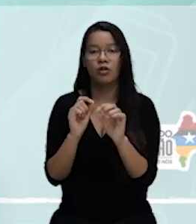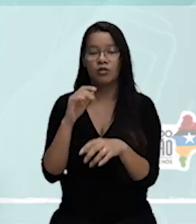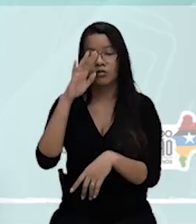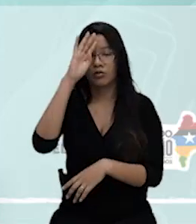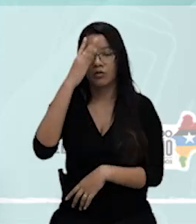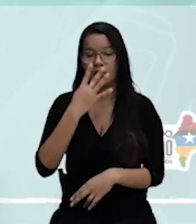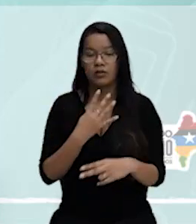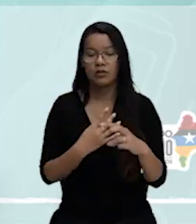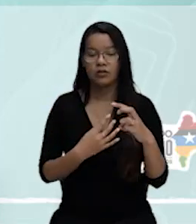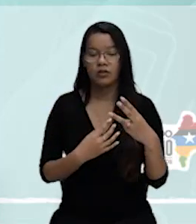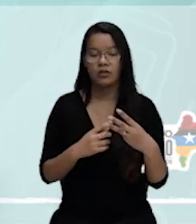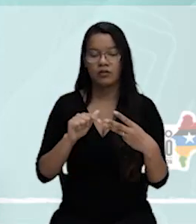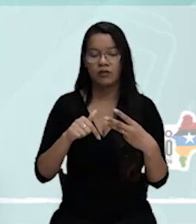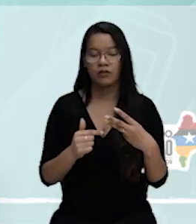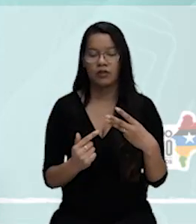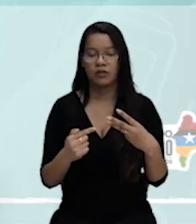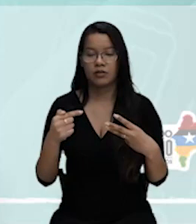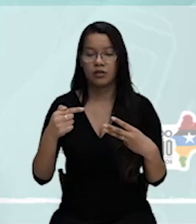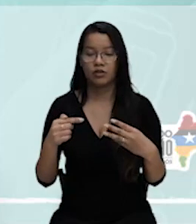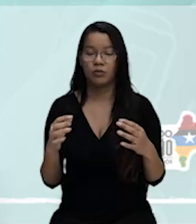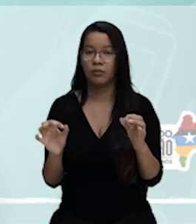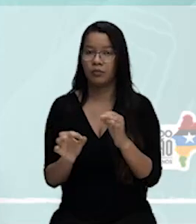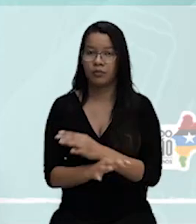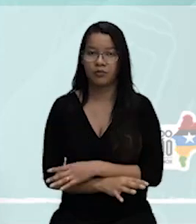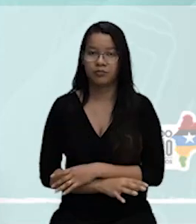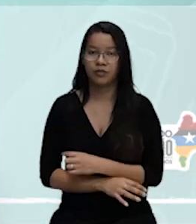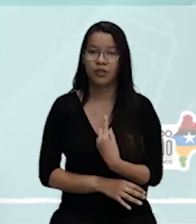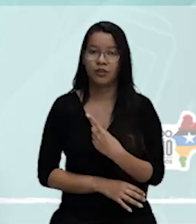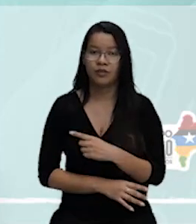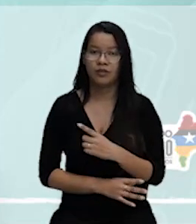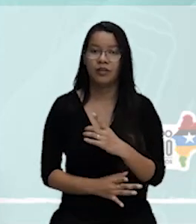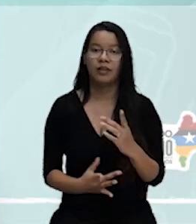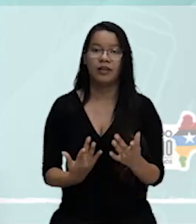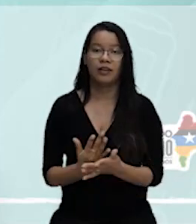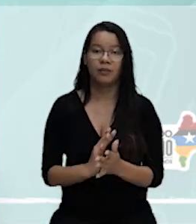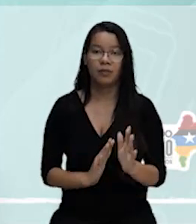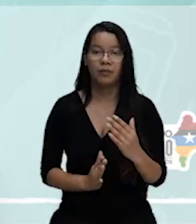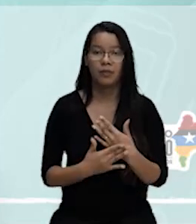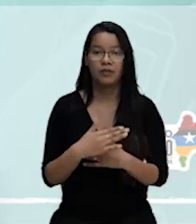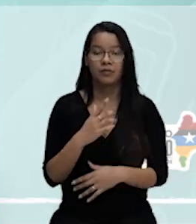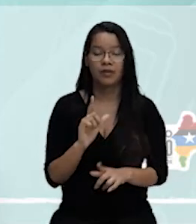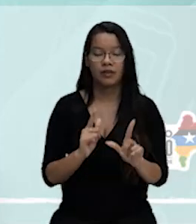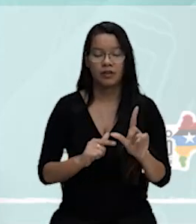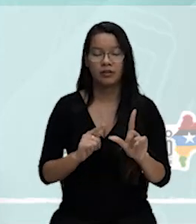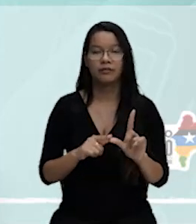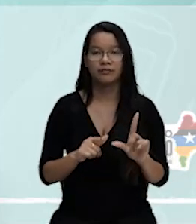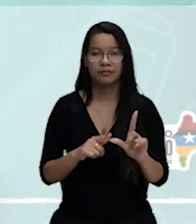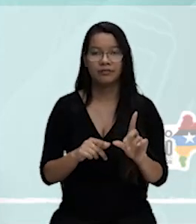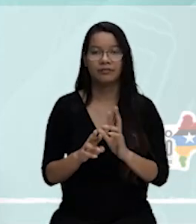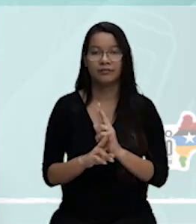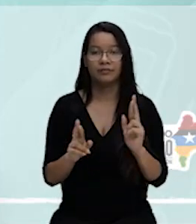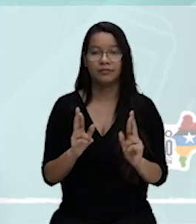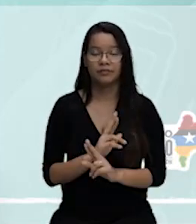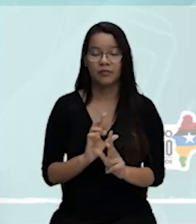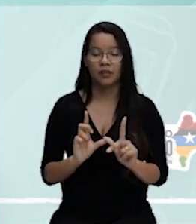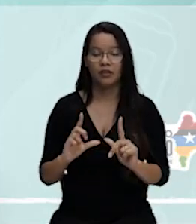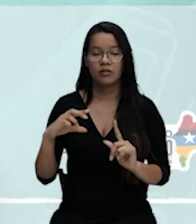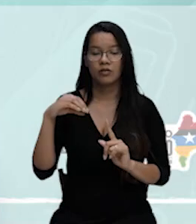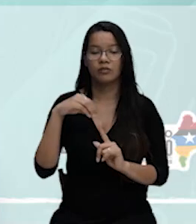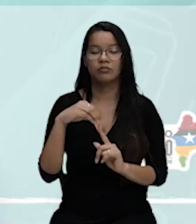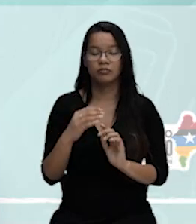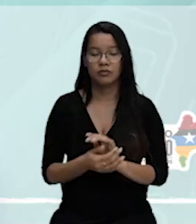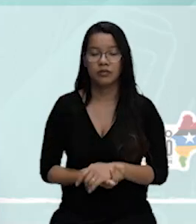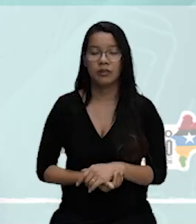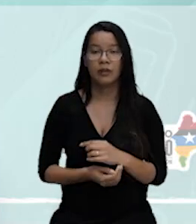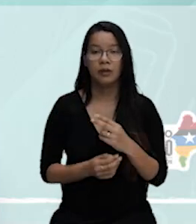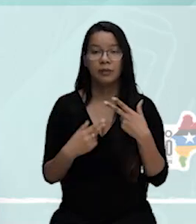Pronto. Perfeito. Acabamos mais uma letrinha envolvendo equação logarítmica. Perceba que quando lá no comecinho